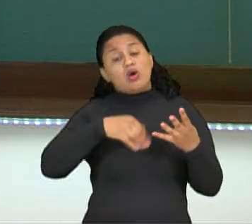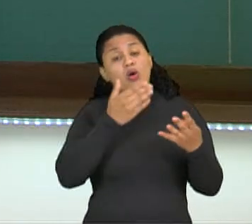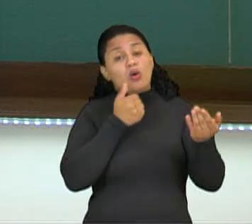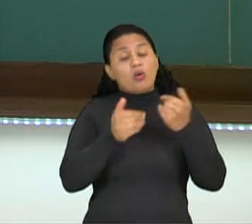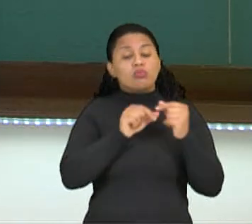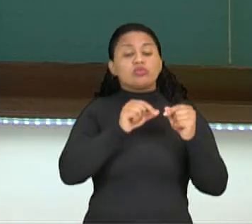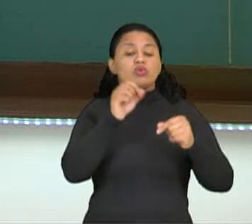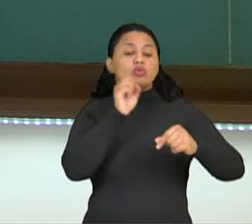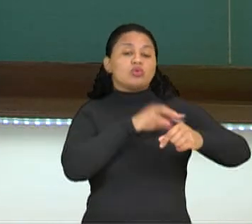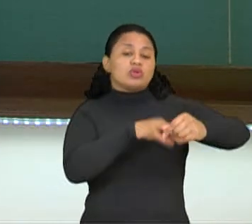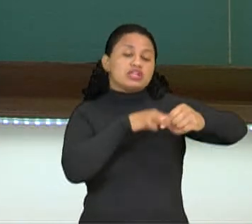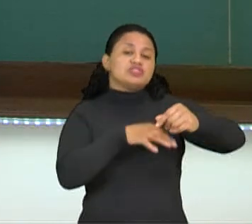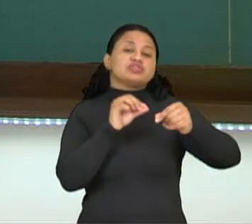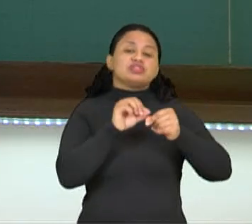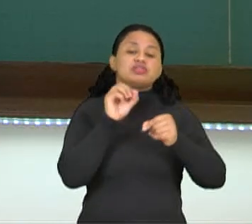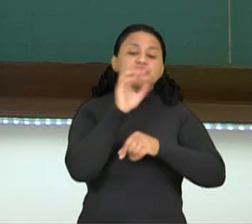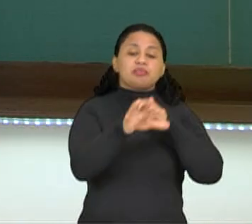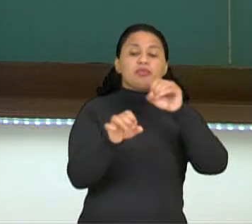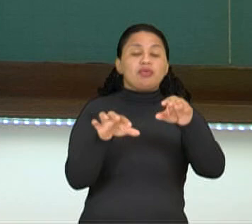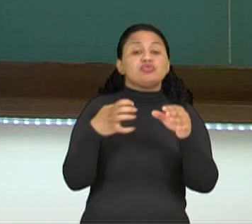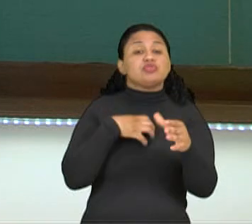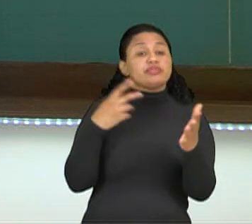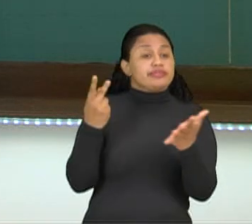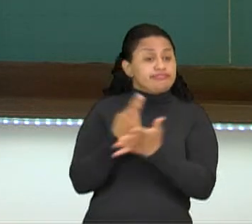nós descartamos de modo errado, ok?